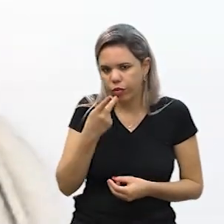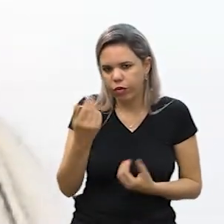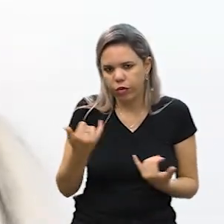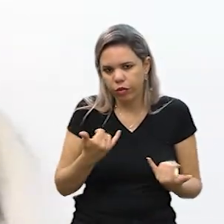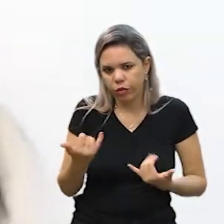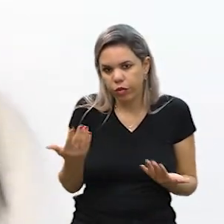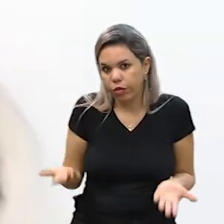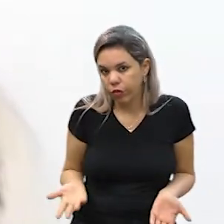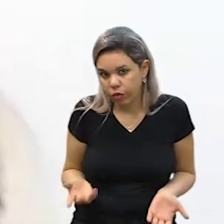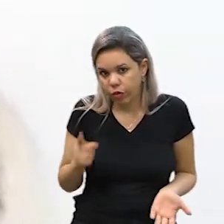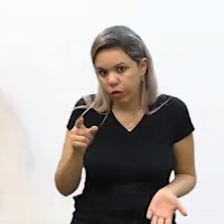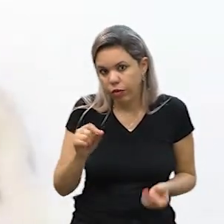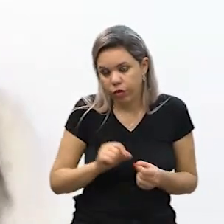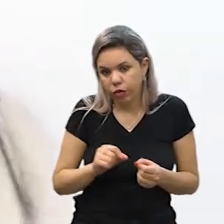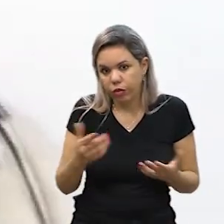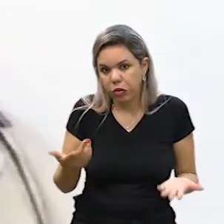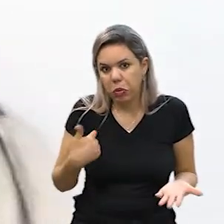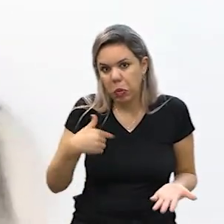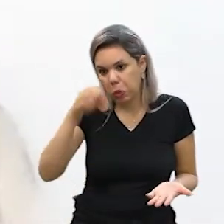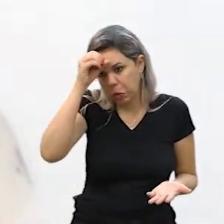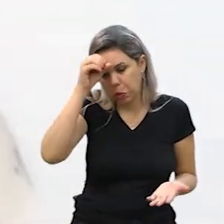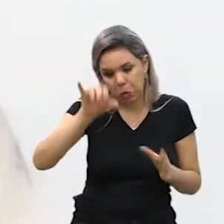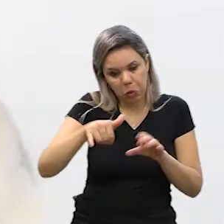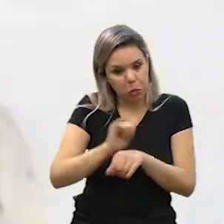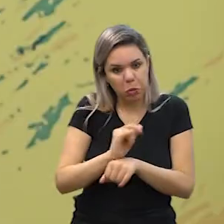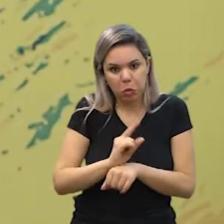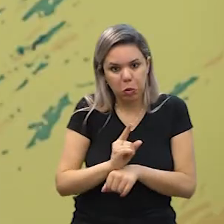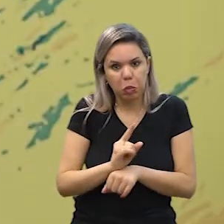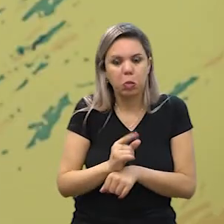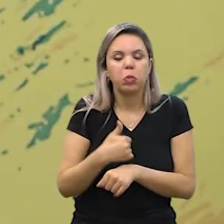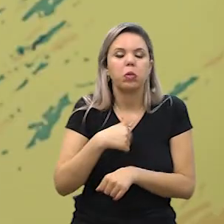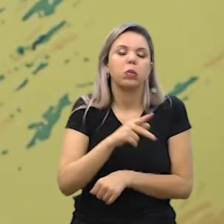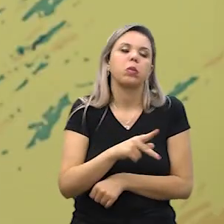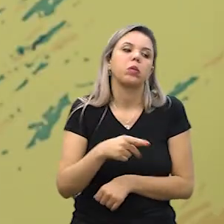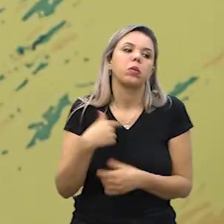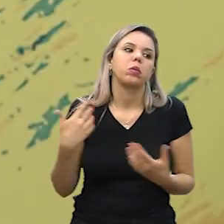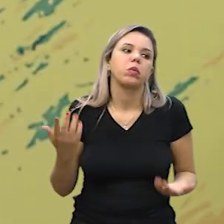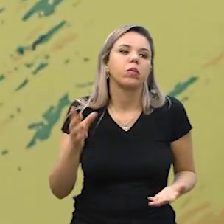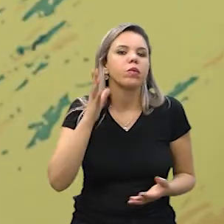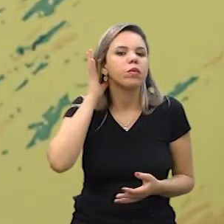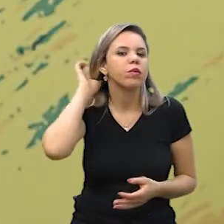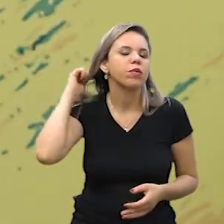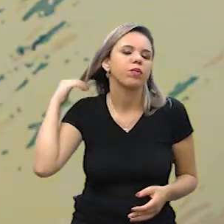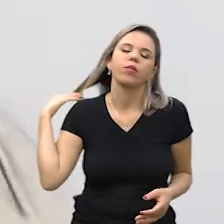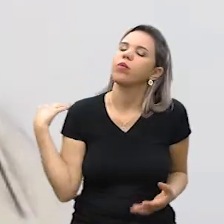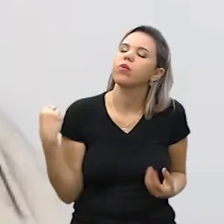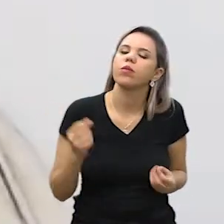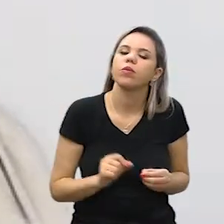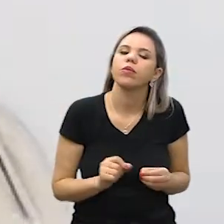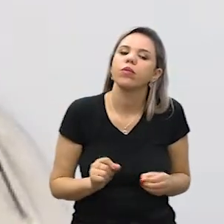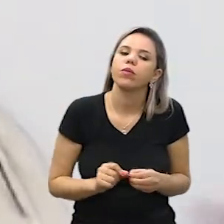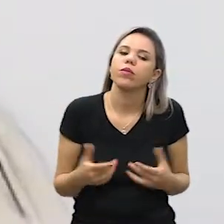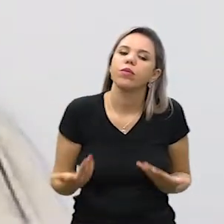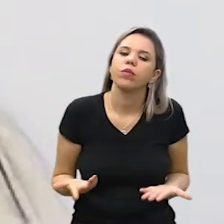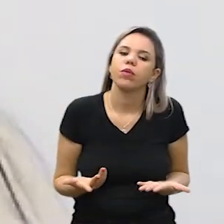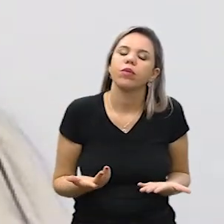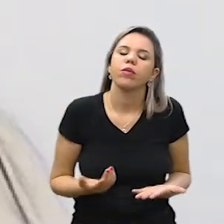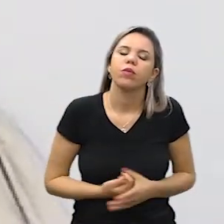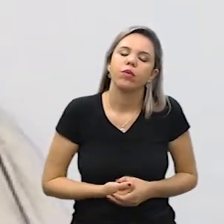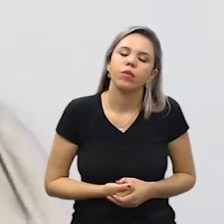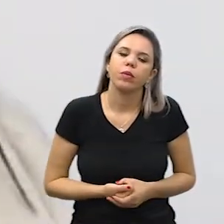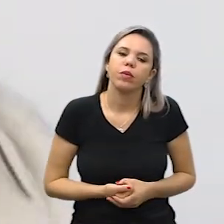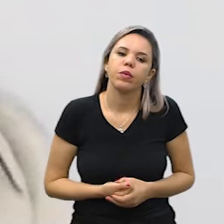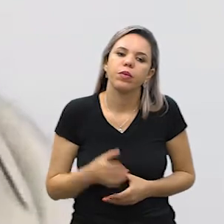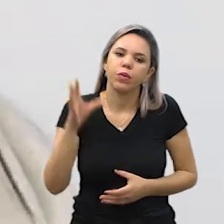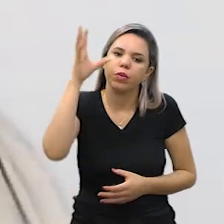comigo, Viviane, o que eu faço? Eu não sou um YouTuber, eu sou um professor. Como que eu faço para